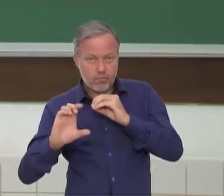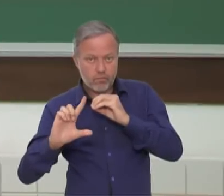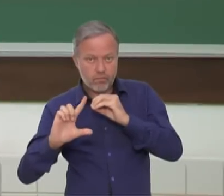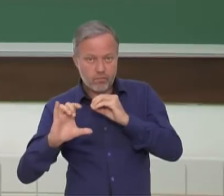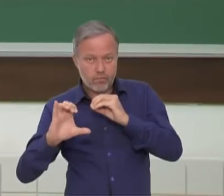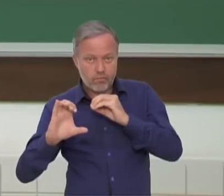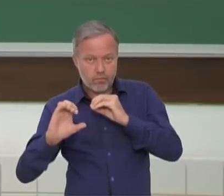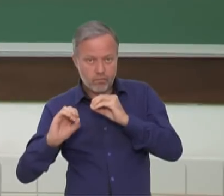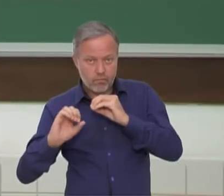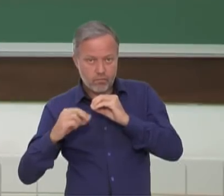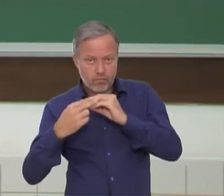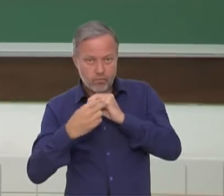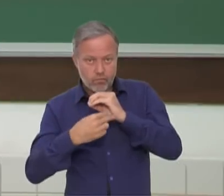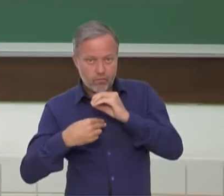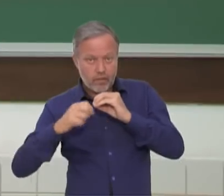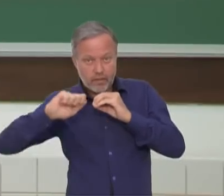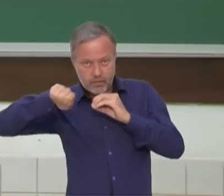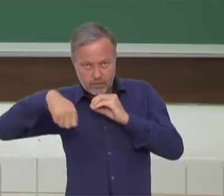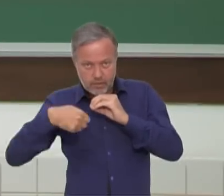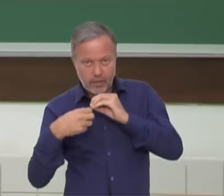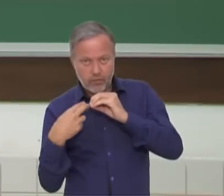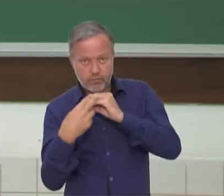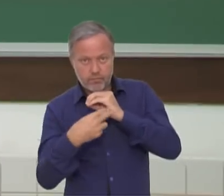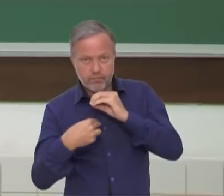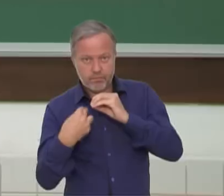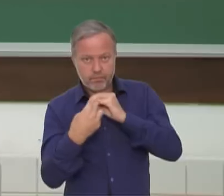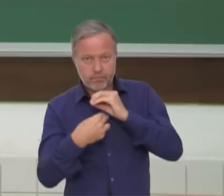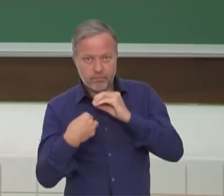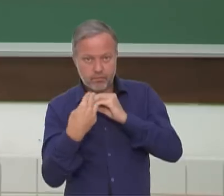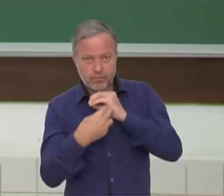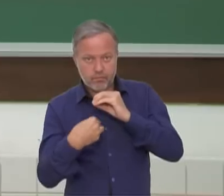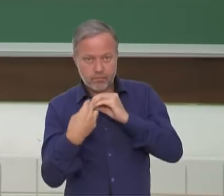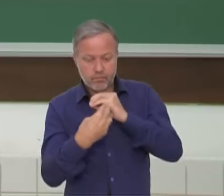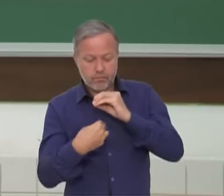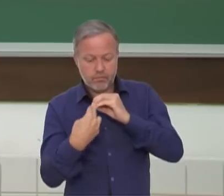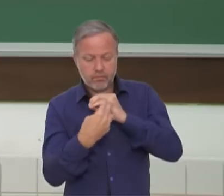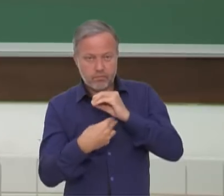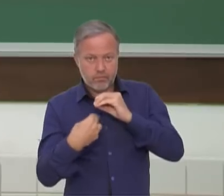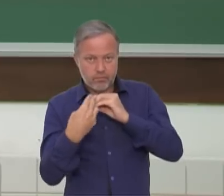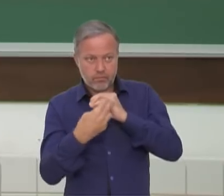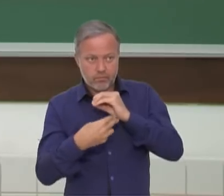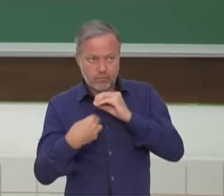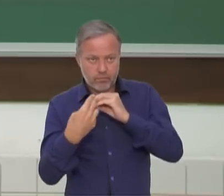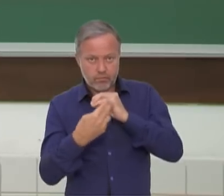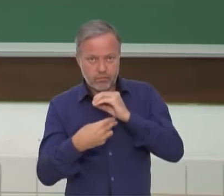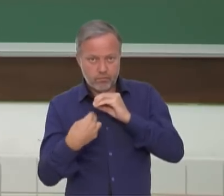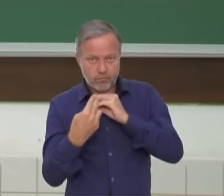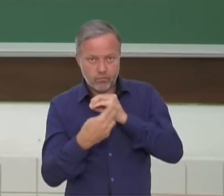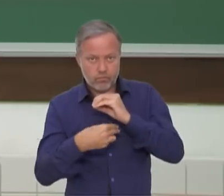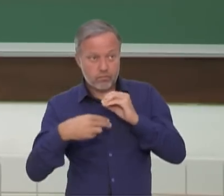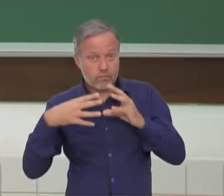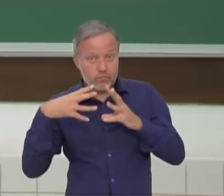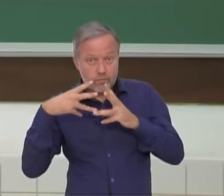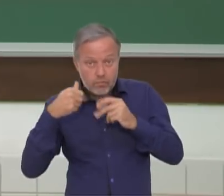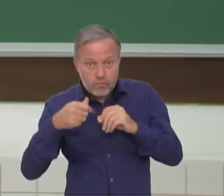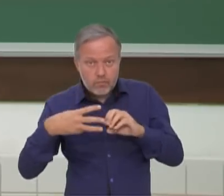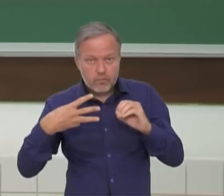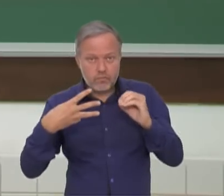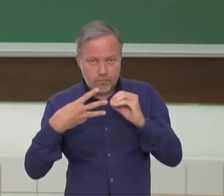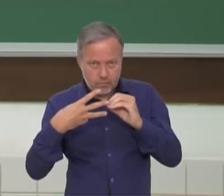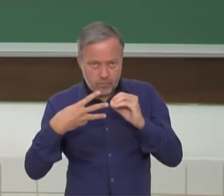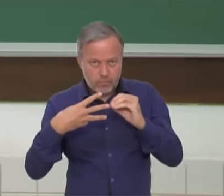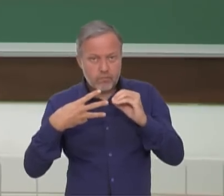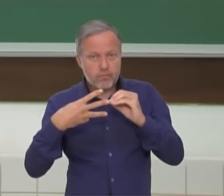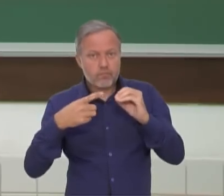isso que eu não coloquei que a terceira parte da nossa célula é núcleo. Eu chamo de material hereditário, porque todas as células têm que